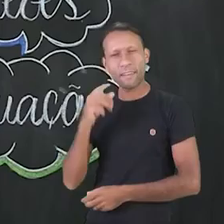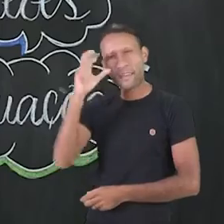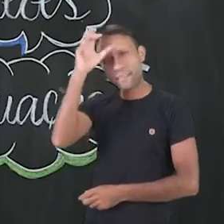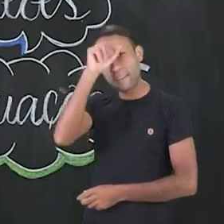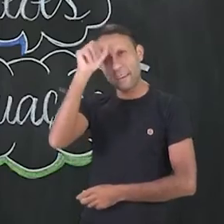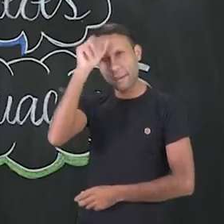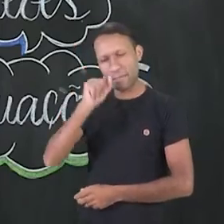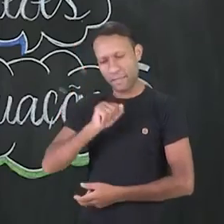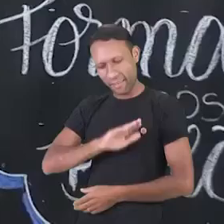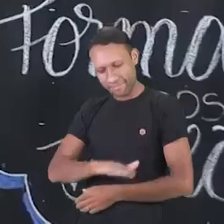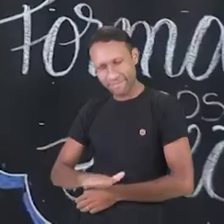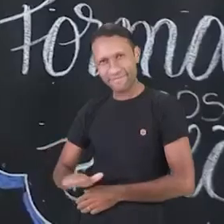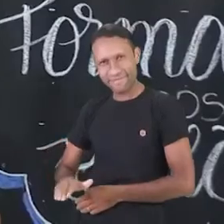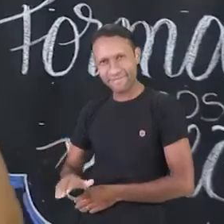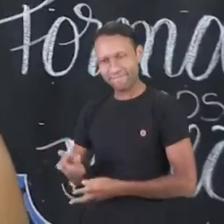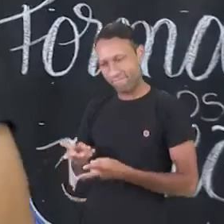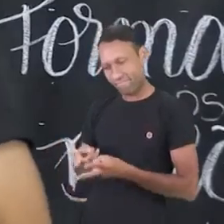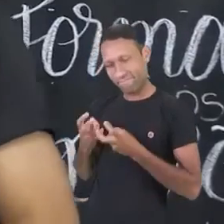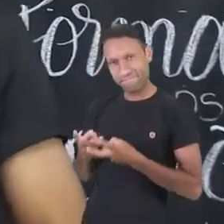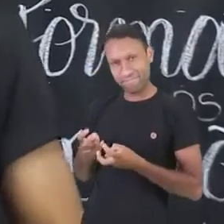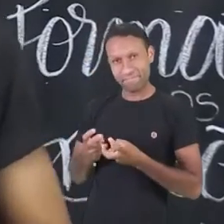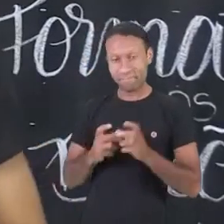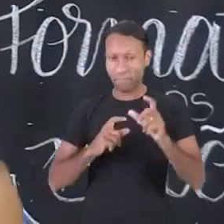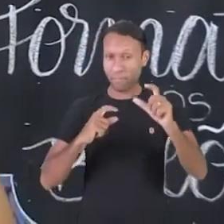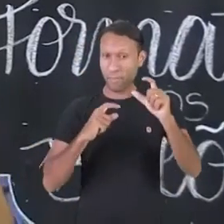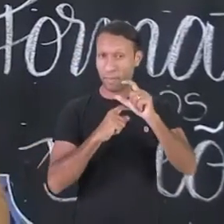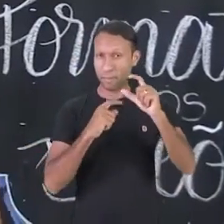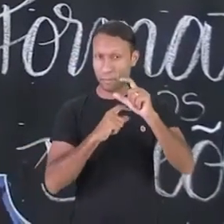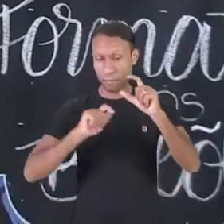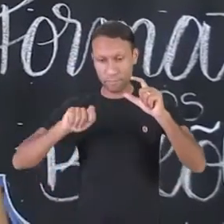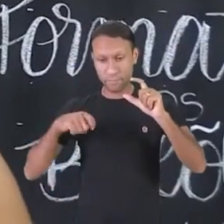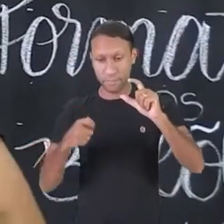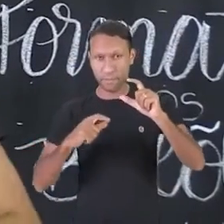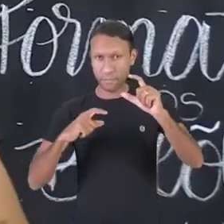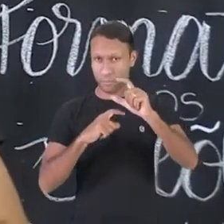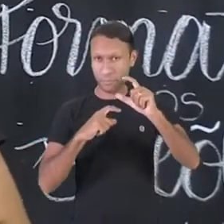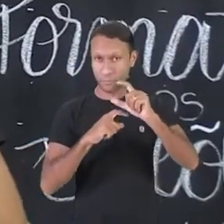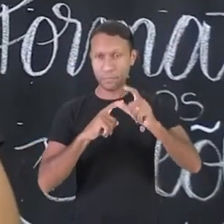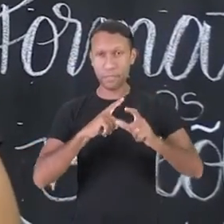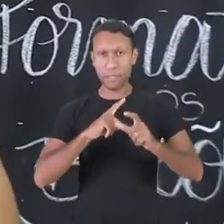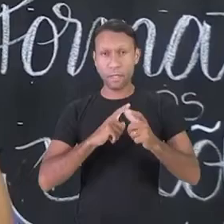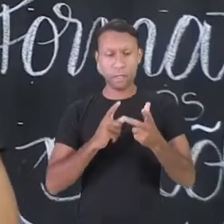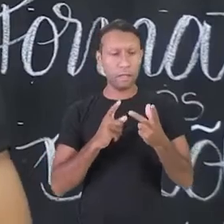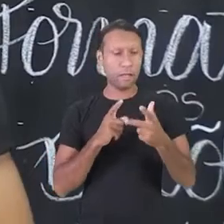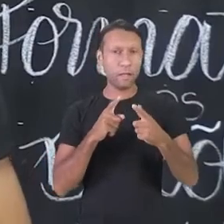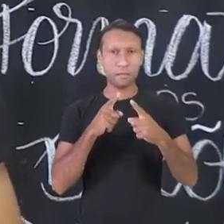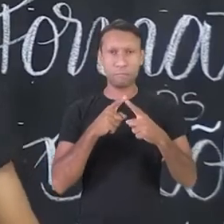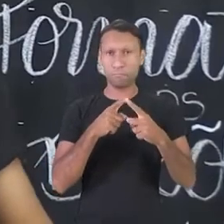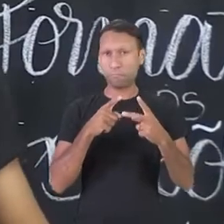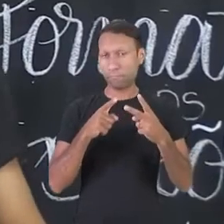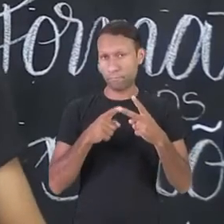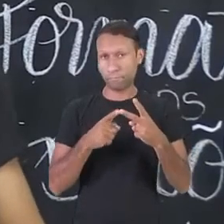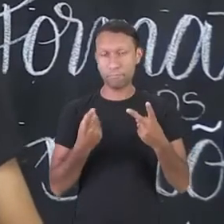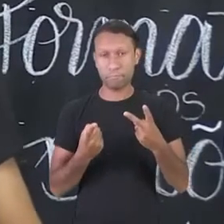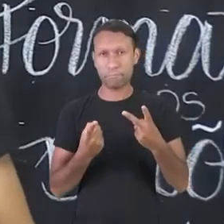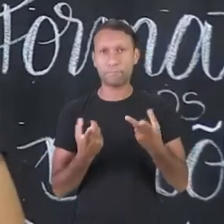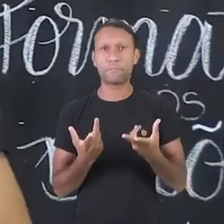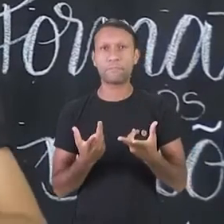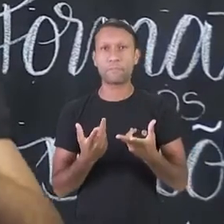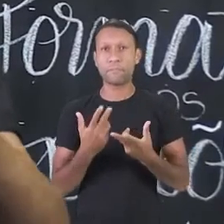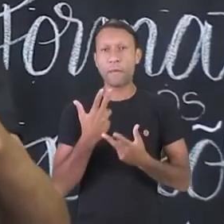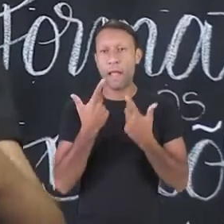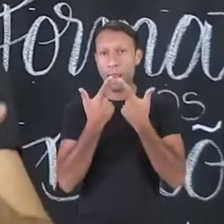aprende a começar a ler lá na infância. As histórias em quadrinhos, elas utilizam dois formatos, dois tipos de linguagem que a gente utiliza comumente na sociedade,